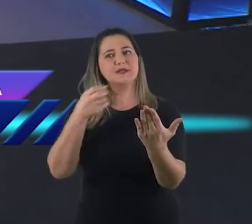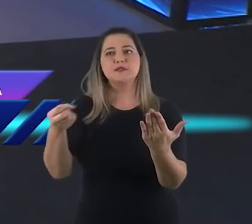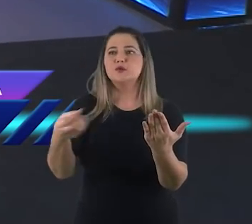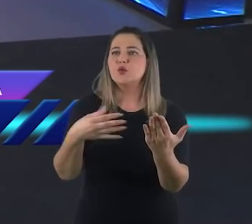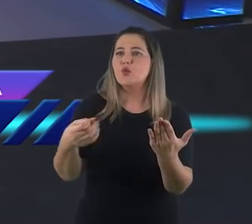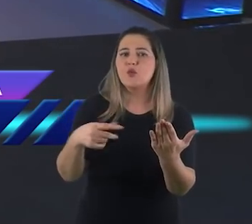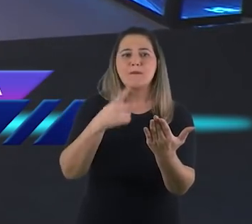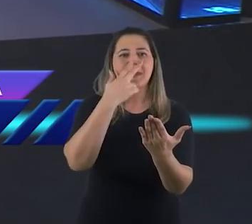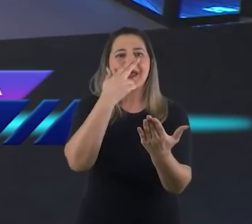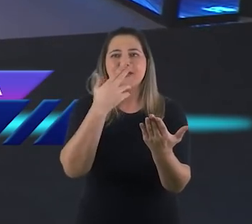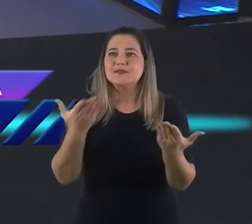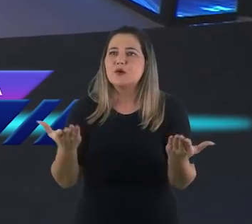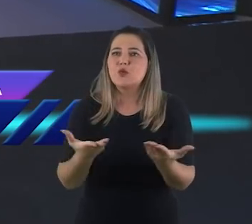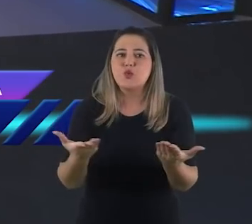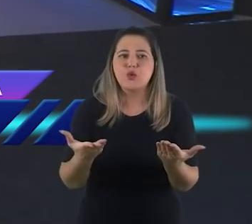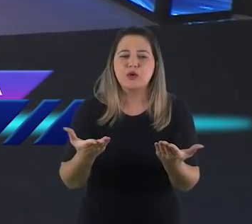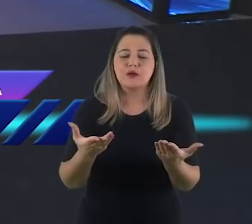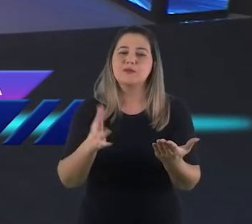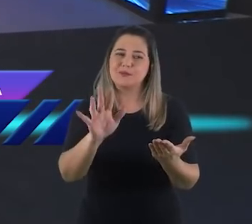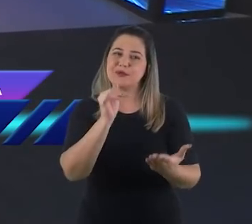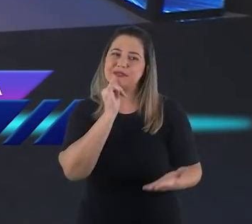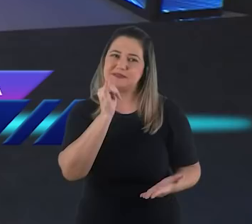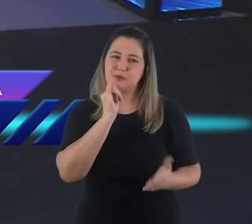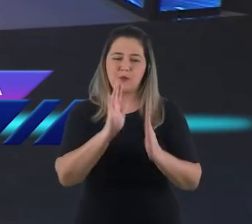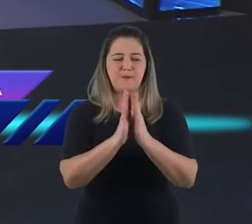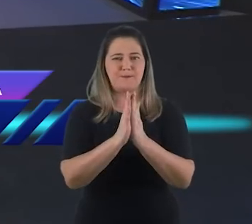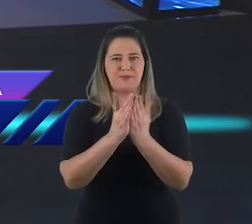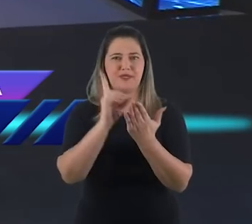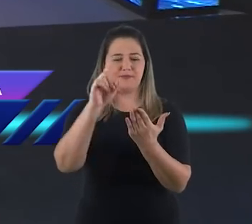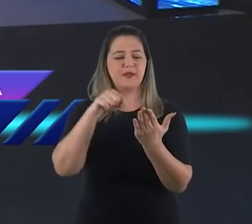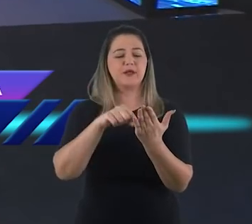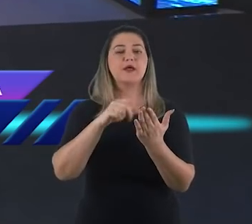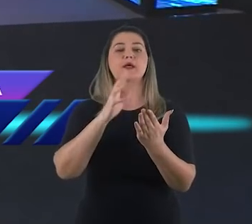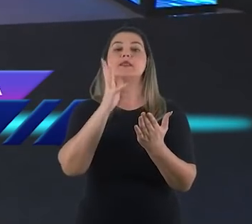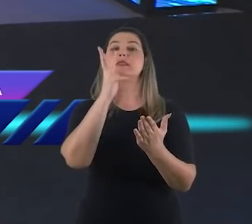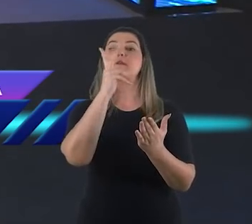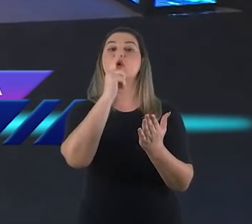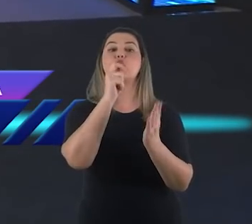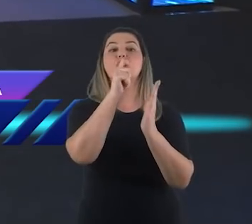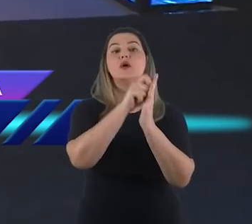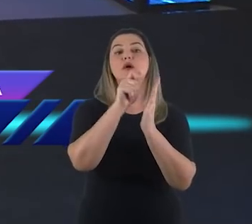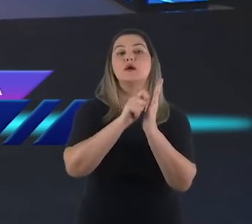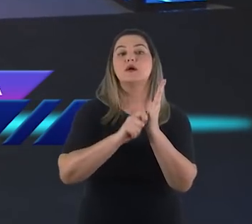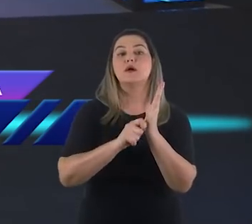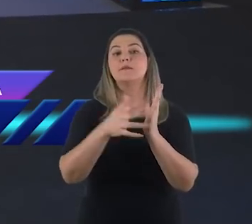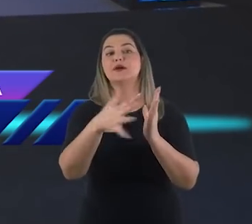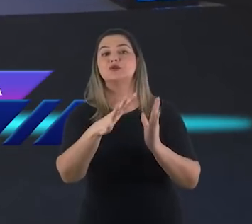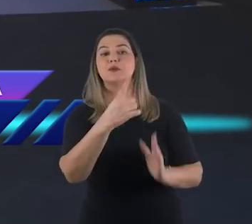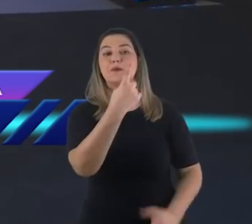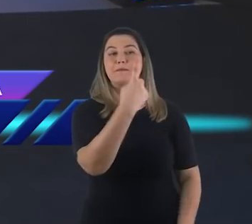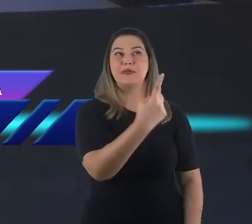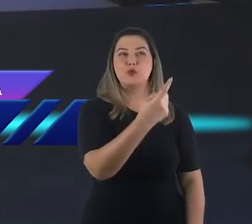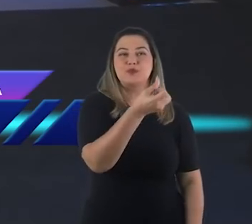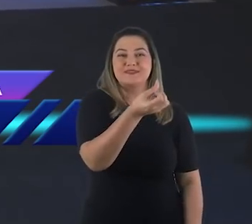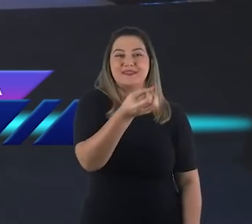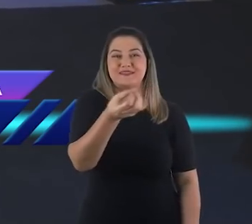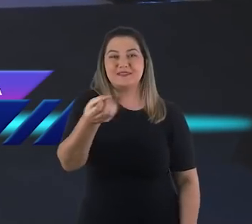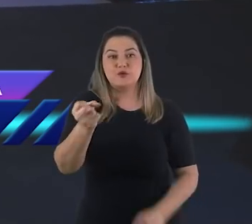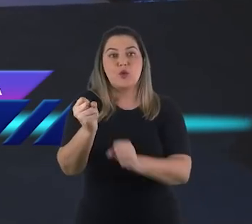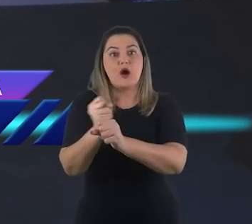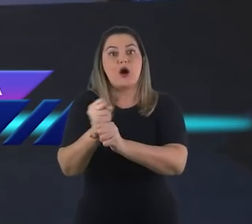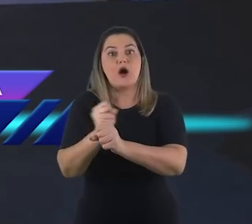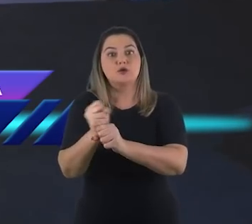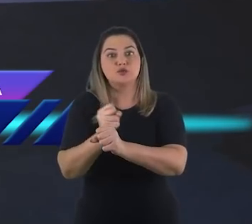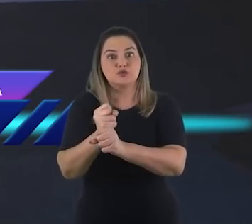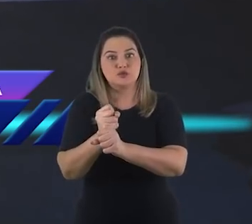Completamente atual. E alguém pode pensar assim, bom, se a Bíblia demorou 1.600 anos para ser escrita, e nós já temos a